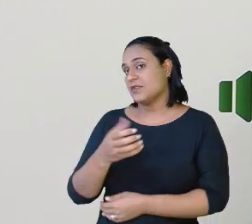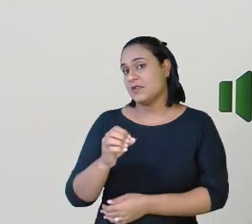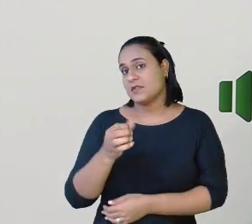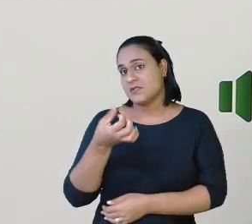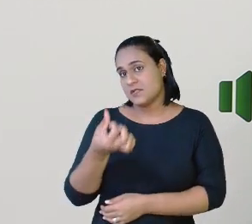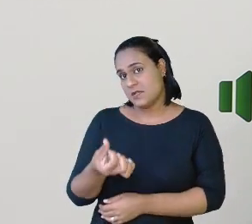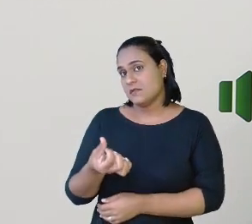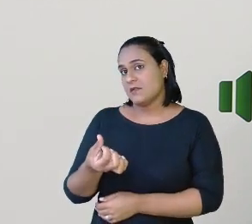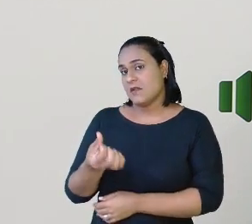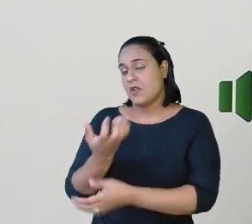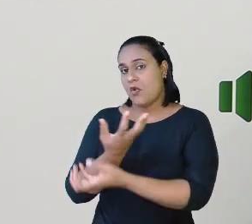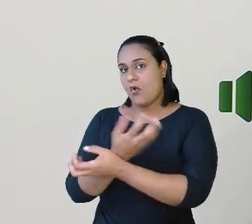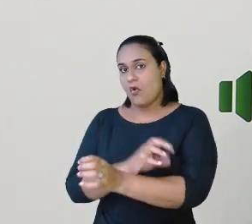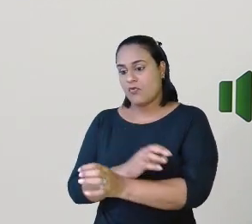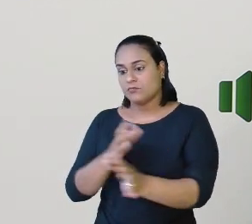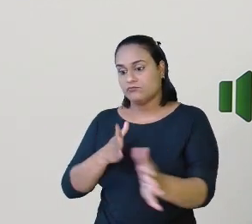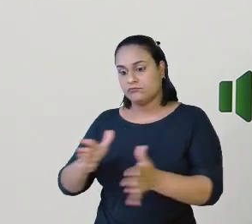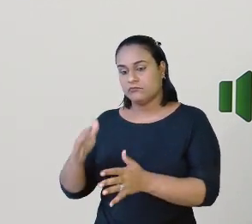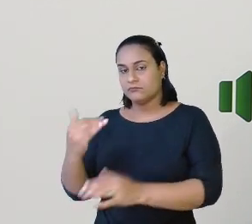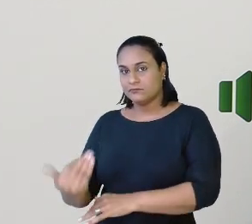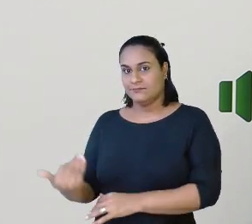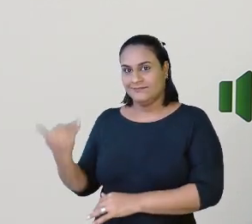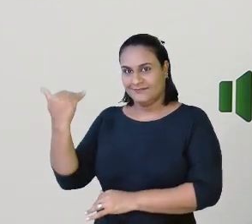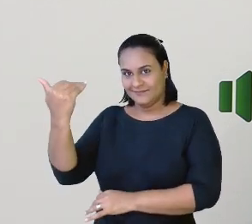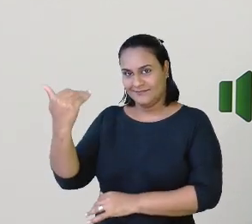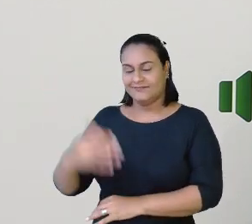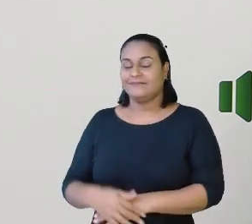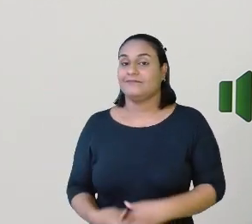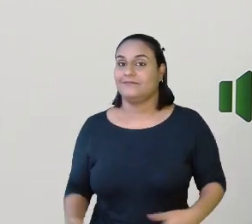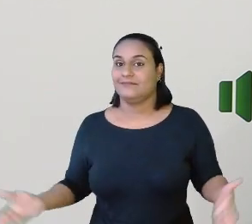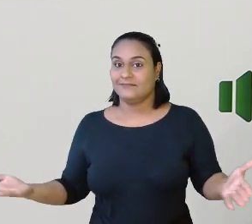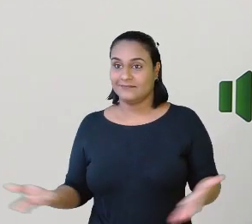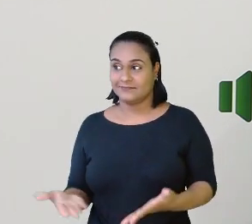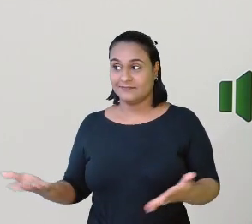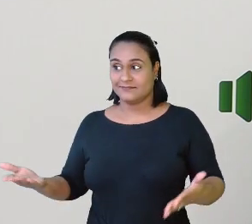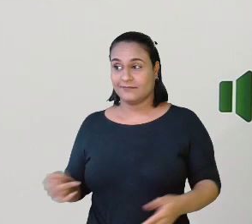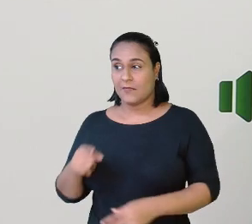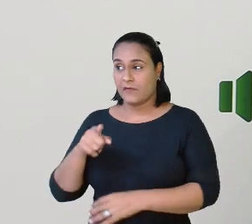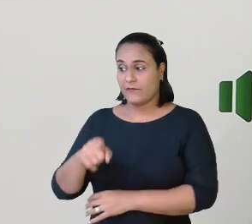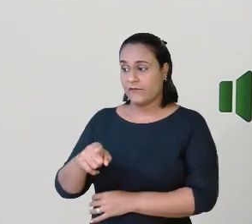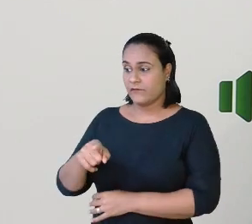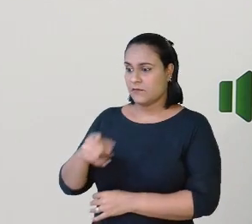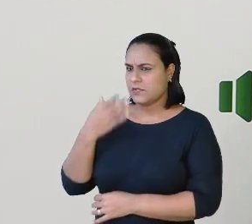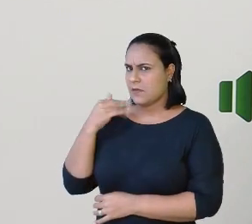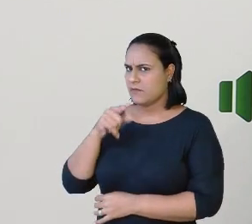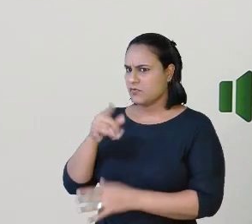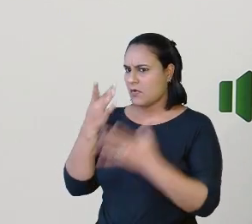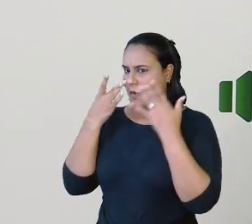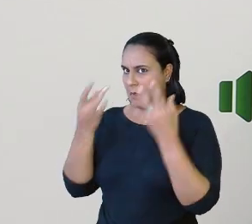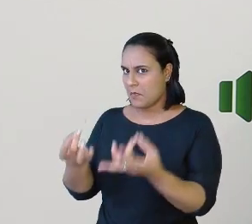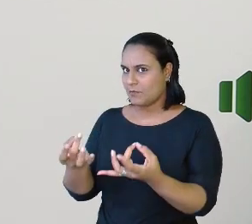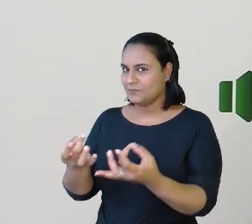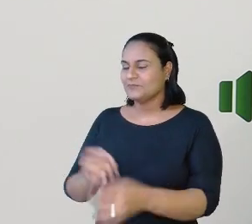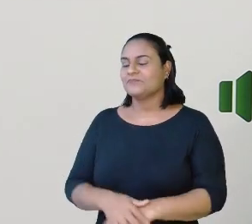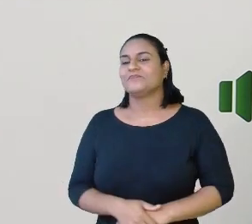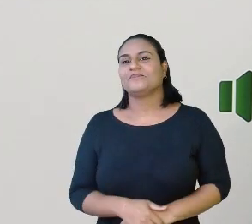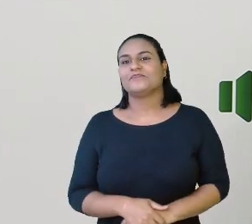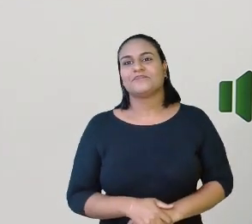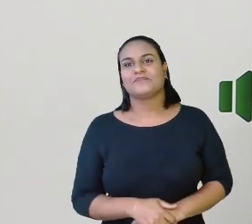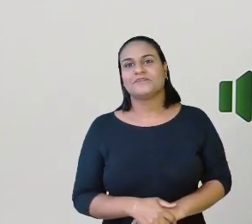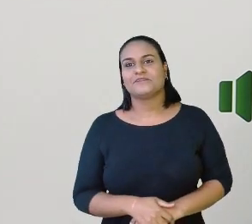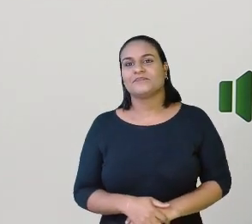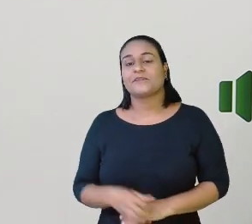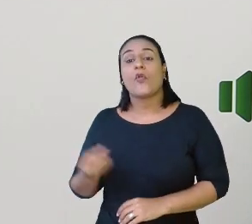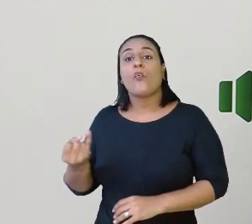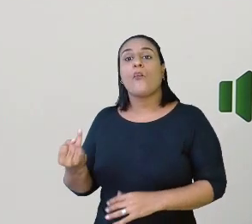na fase adulta. Beleza? Agora eu quero ver se vocês estavam prestando atenção na aula mesmo.